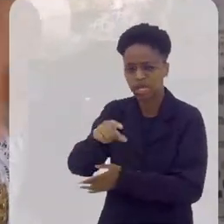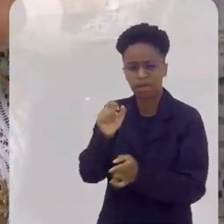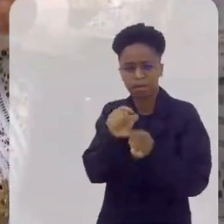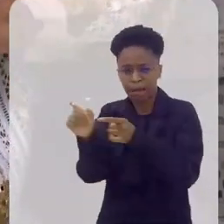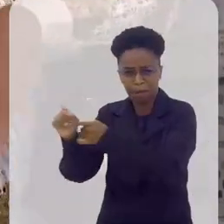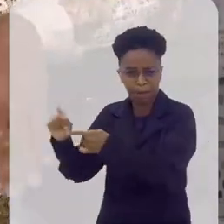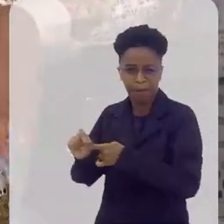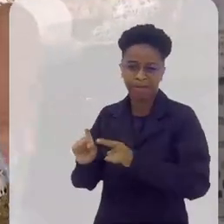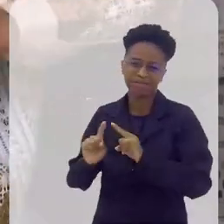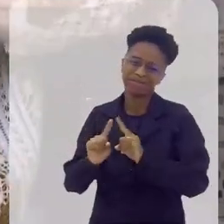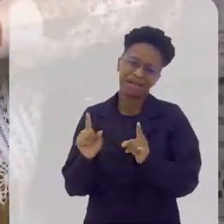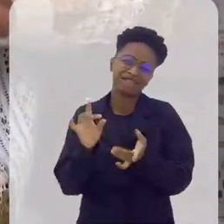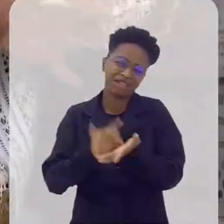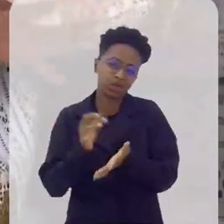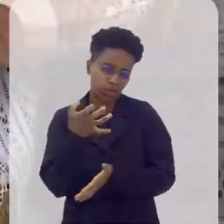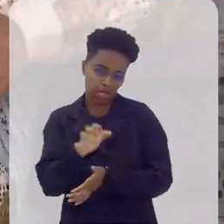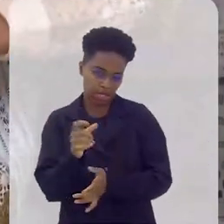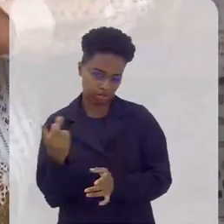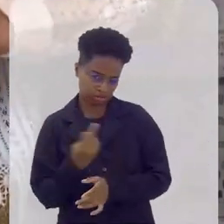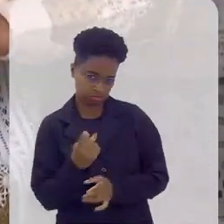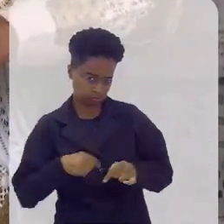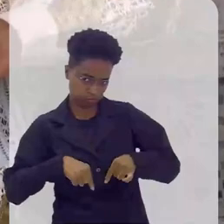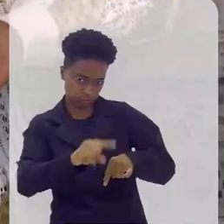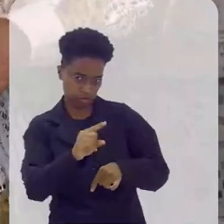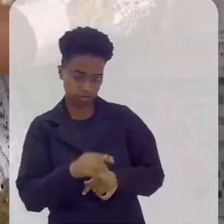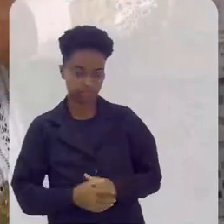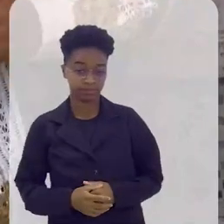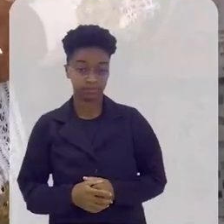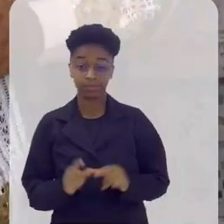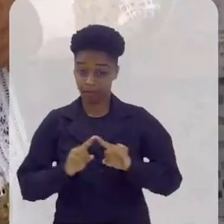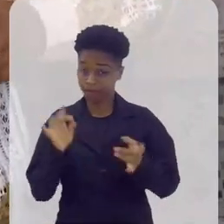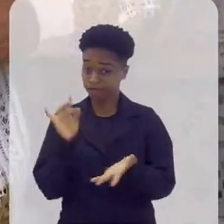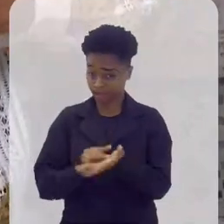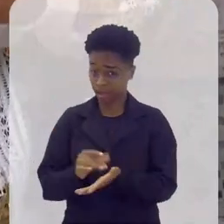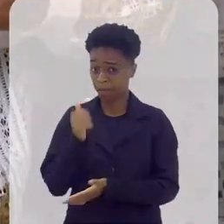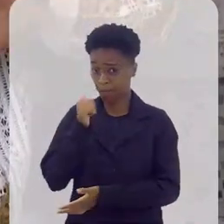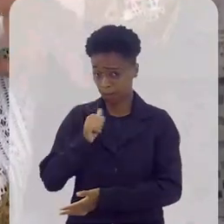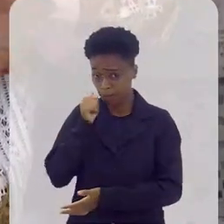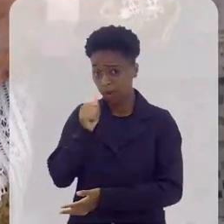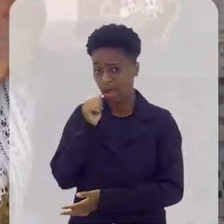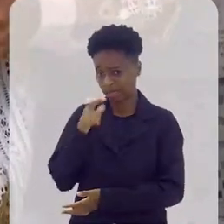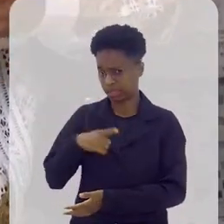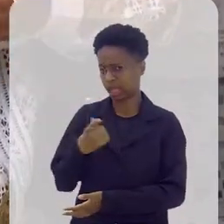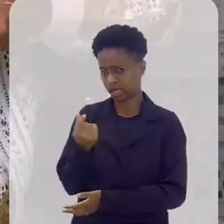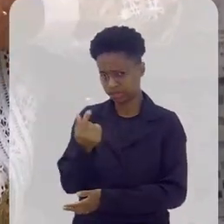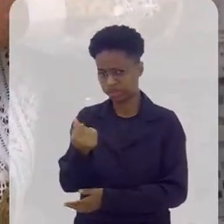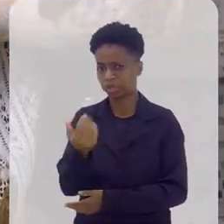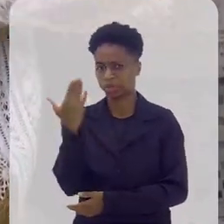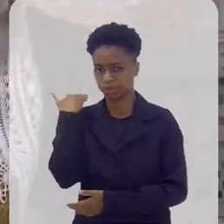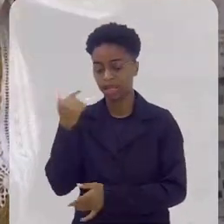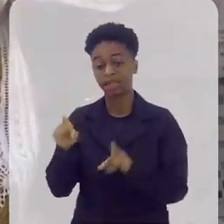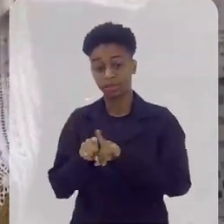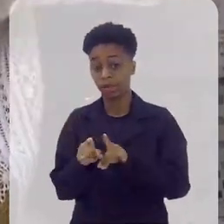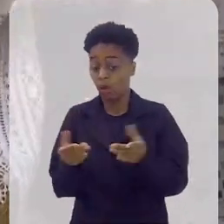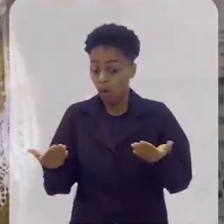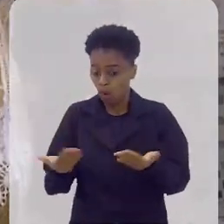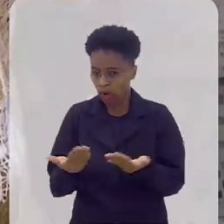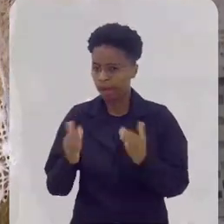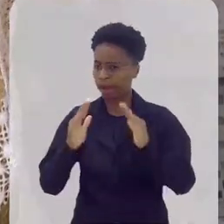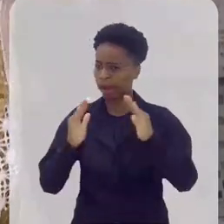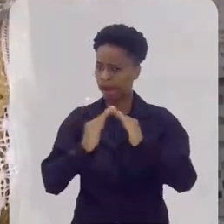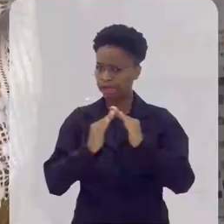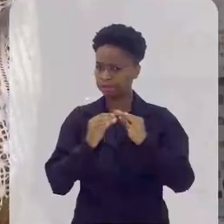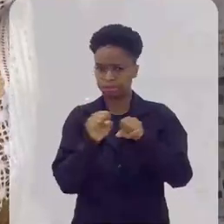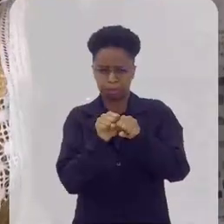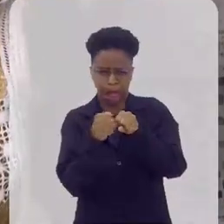fora. Bobagem. Mas, na verdade, eu não queria que a gente fosse. E essa mulher realmente tinha uma condição boa na época. Até hoje, a casa